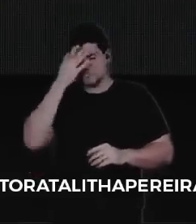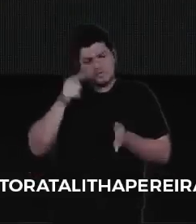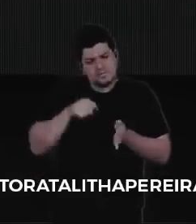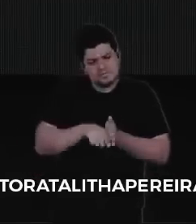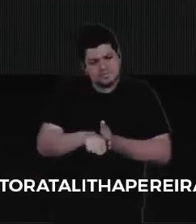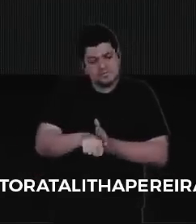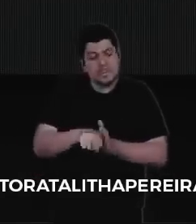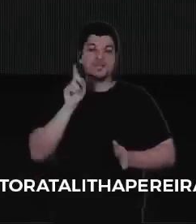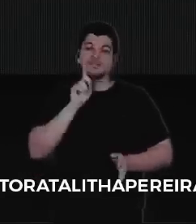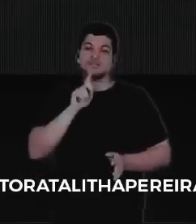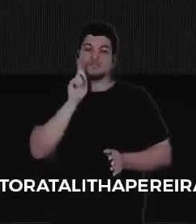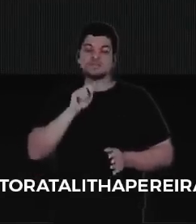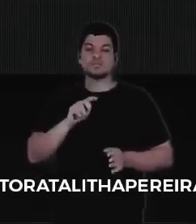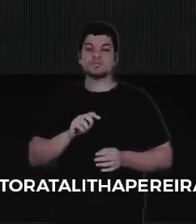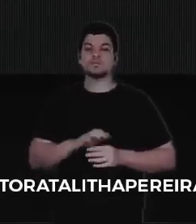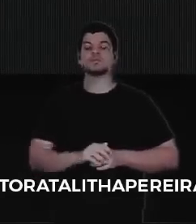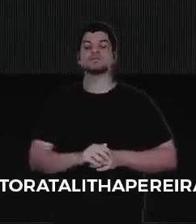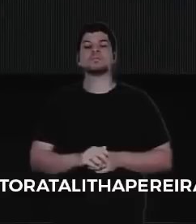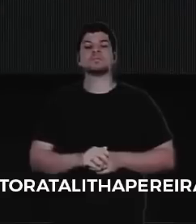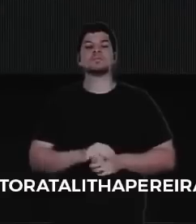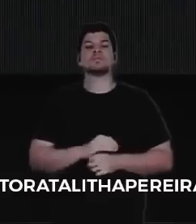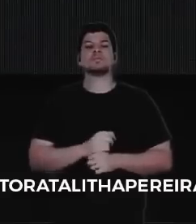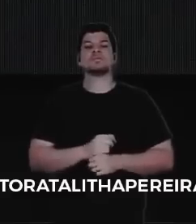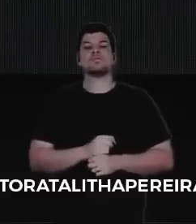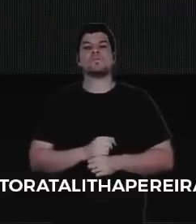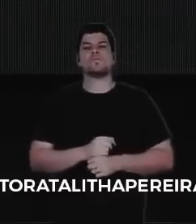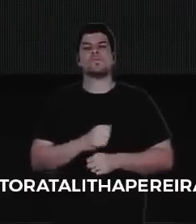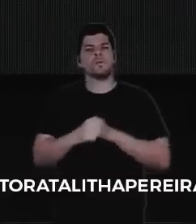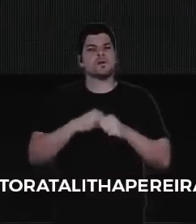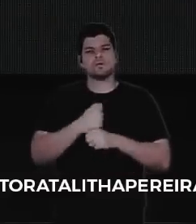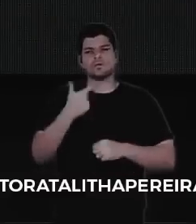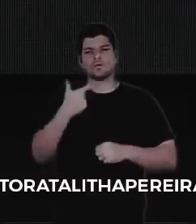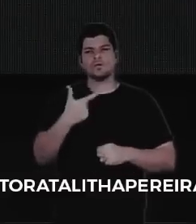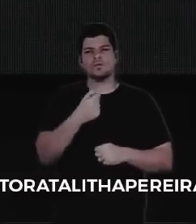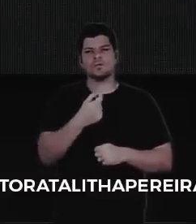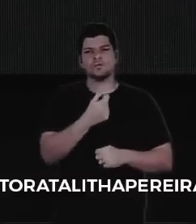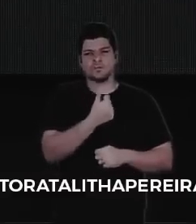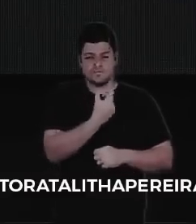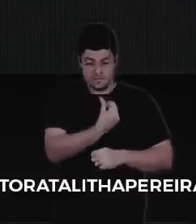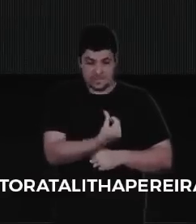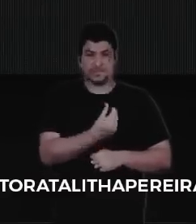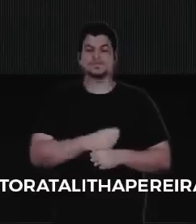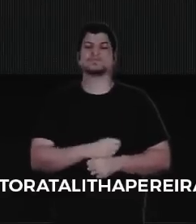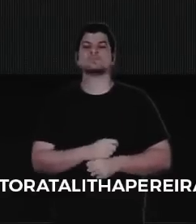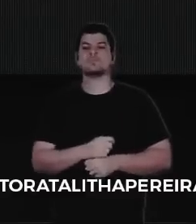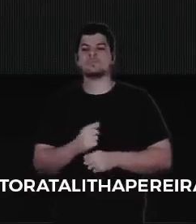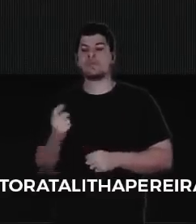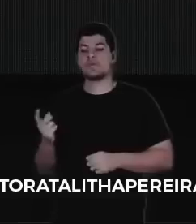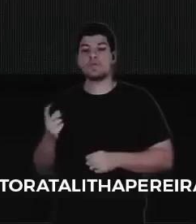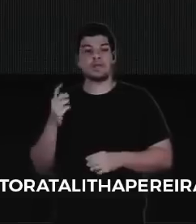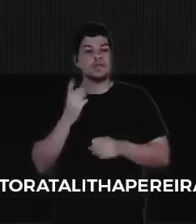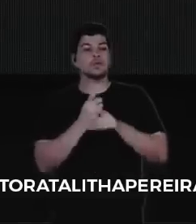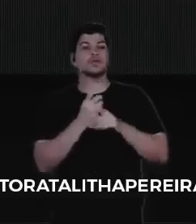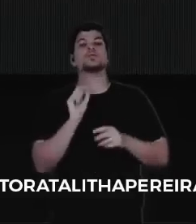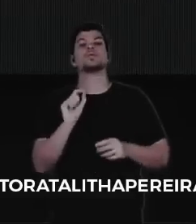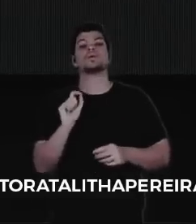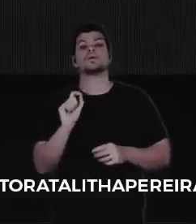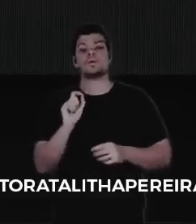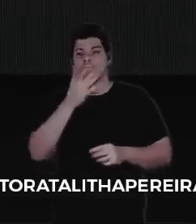Unidos chamada Duke University. Foi em 2006. E vê que coisa interessante. Descobriram que